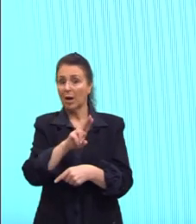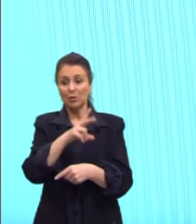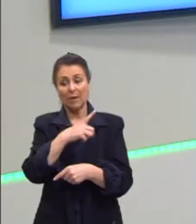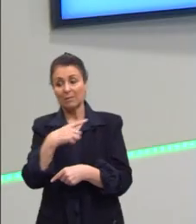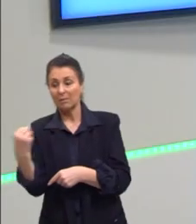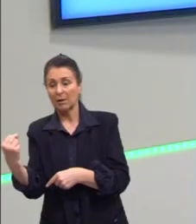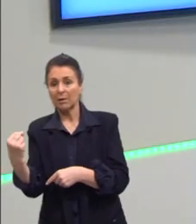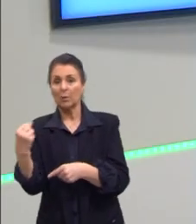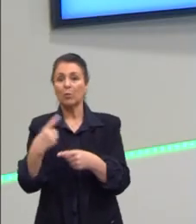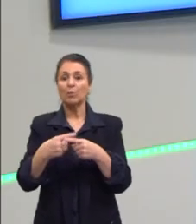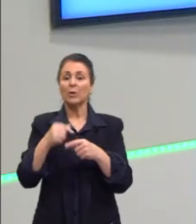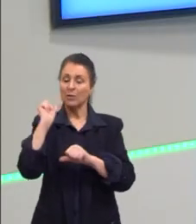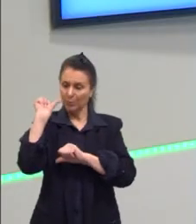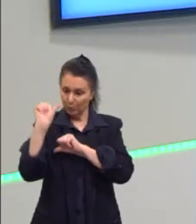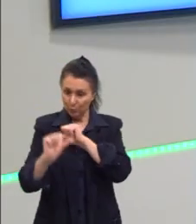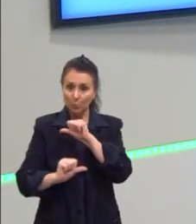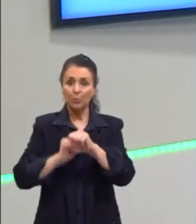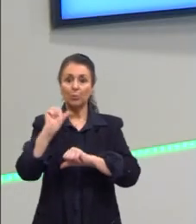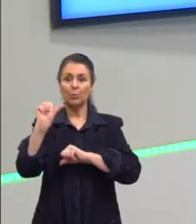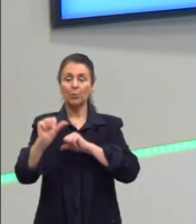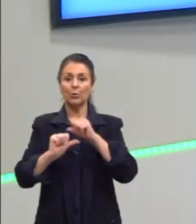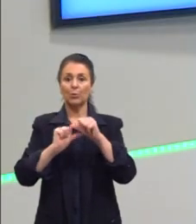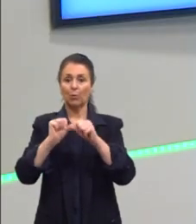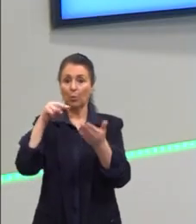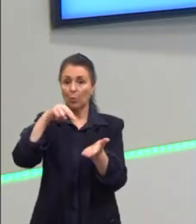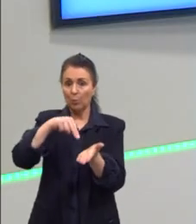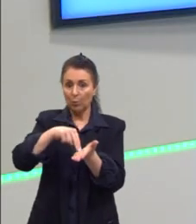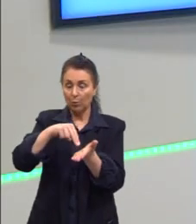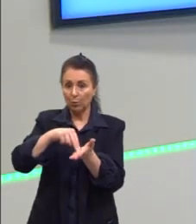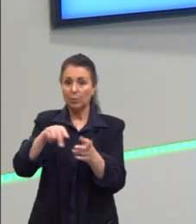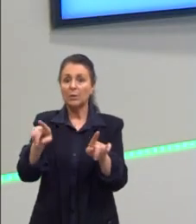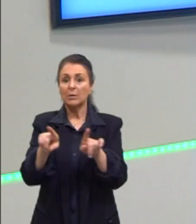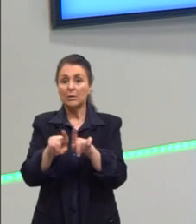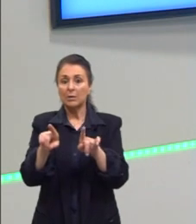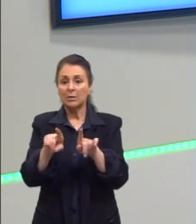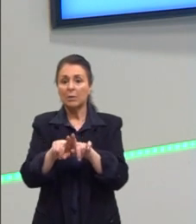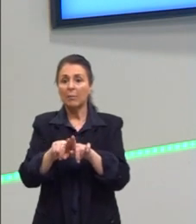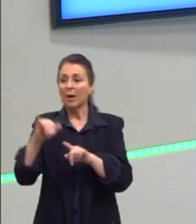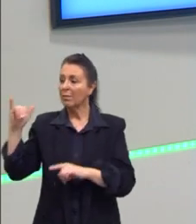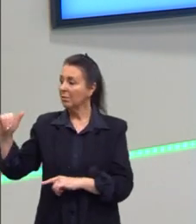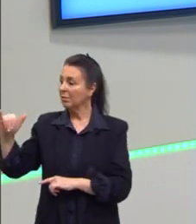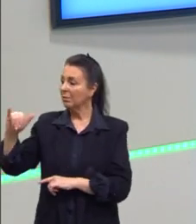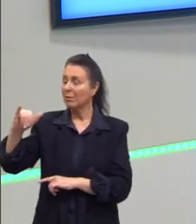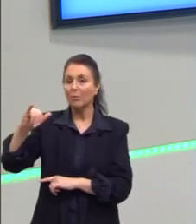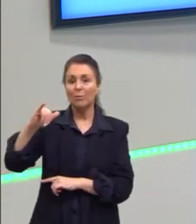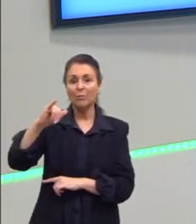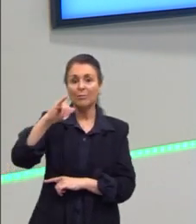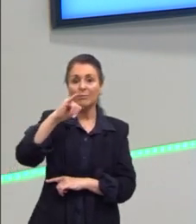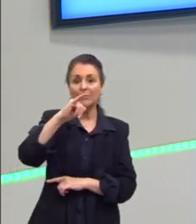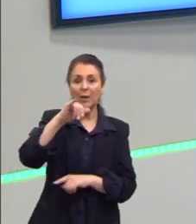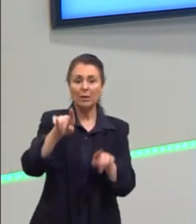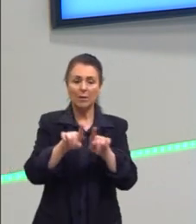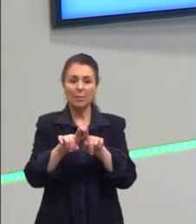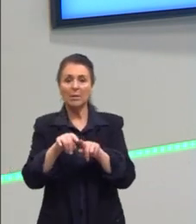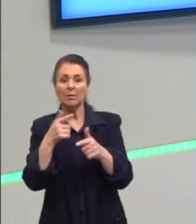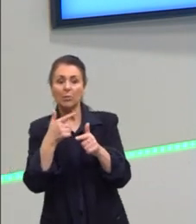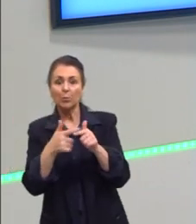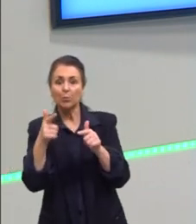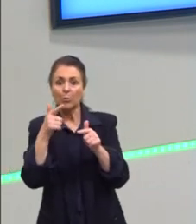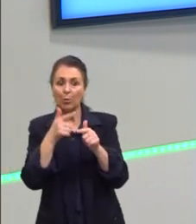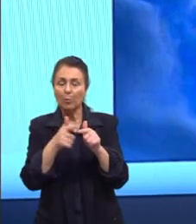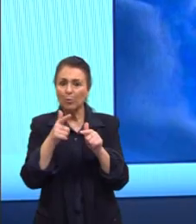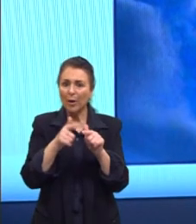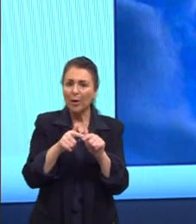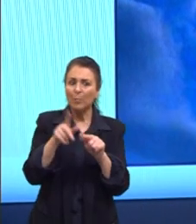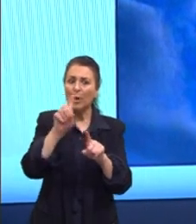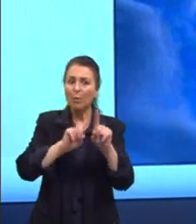transformada em núcleos estáveis é utilizado na inspeção de aeronaves para verificar defeitos e